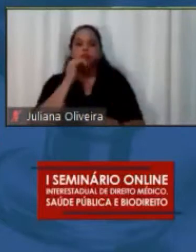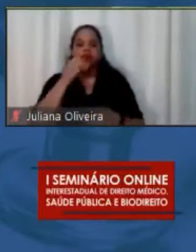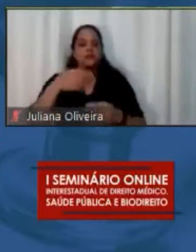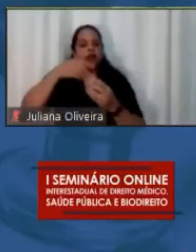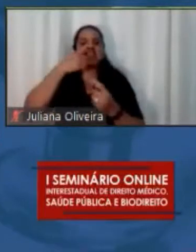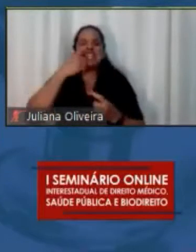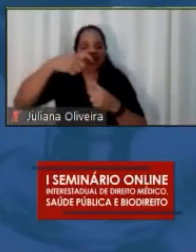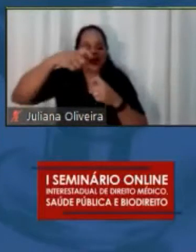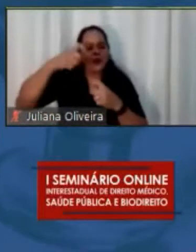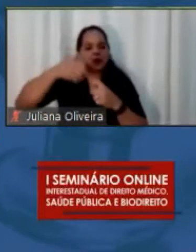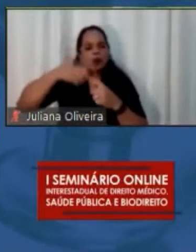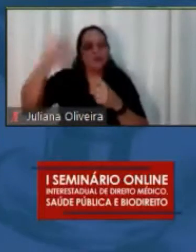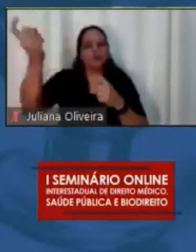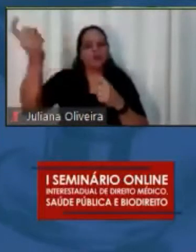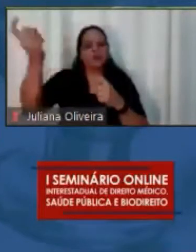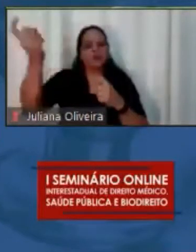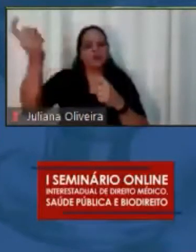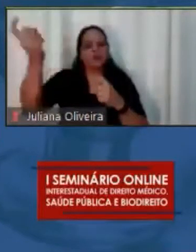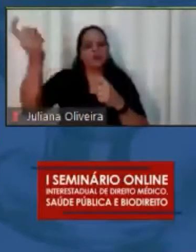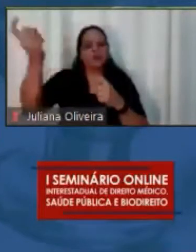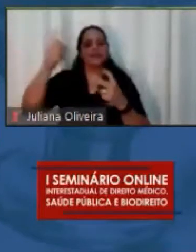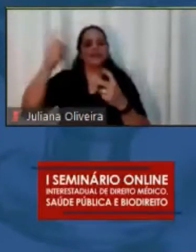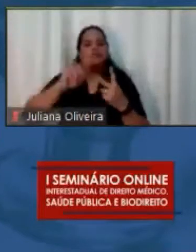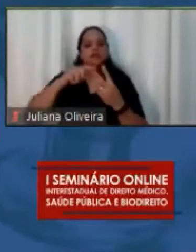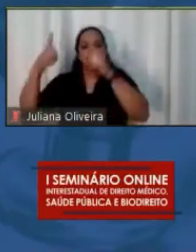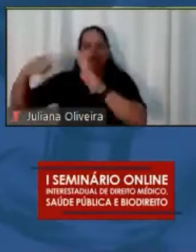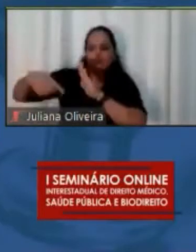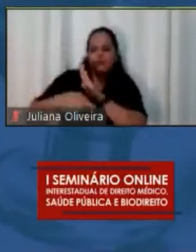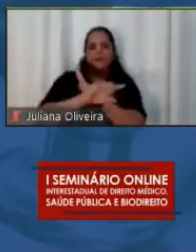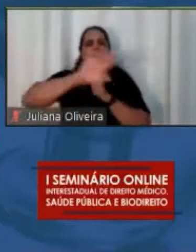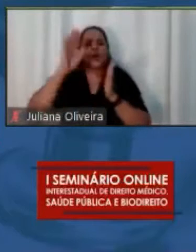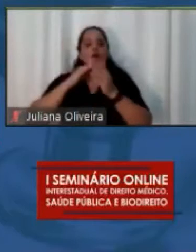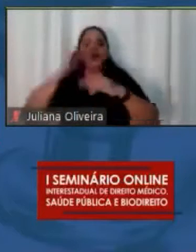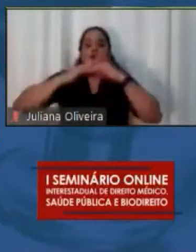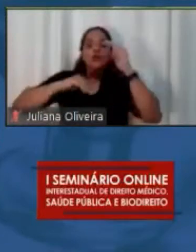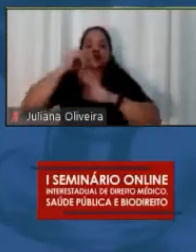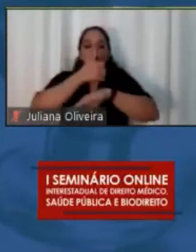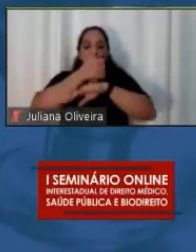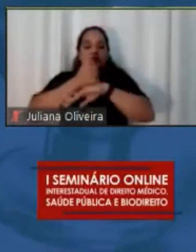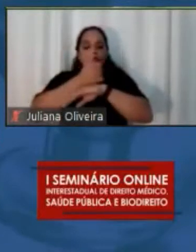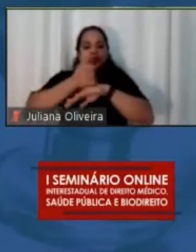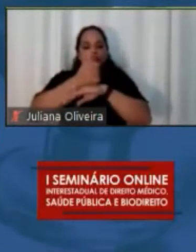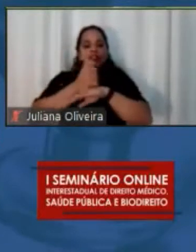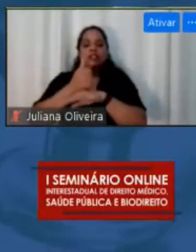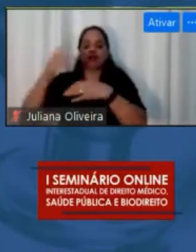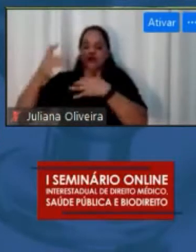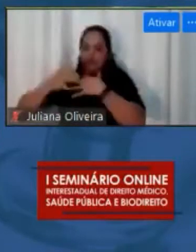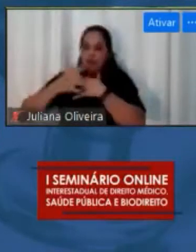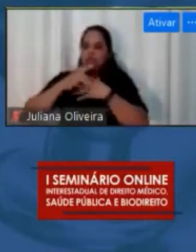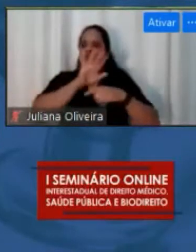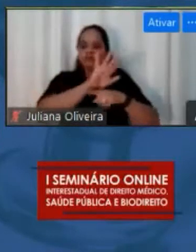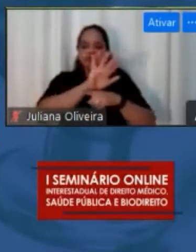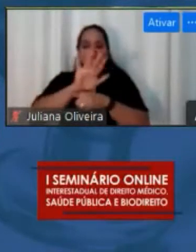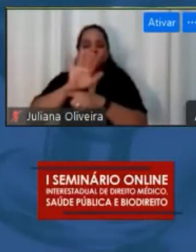terapia intensiva, em que todos os profissionais da área médica estão envolvidos, vários profissionais de várias áreas